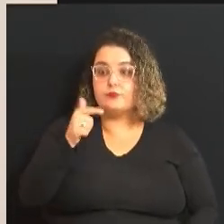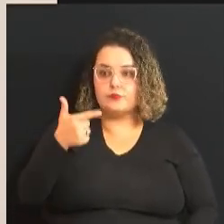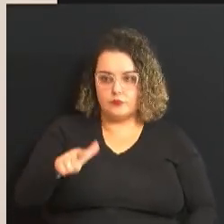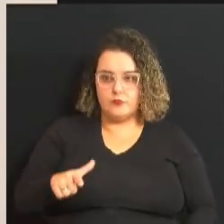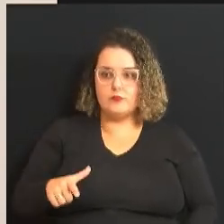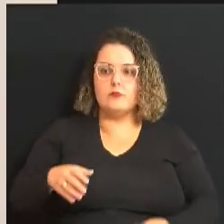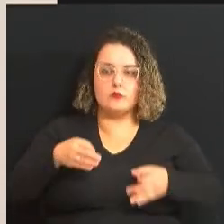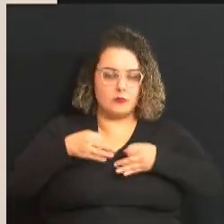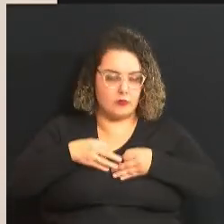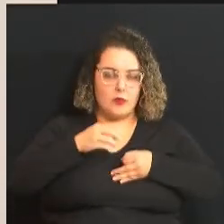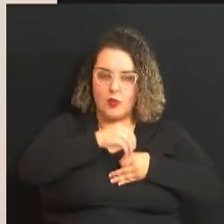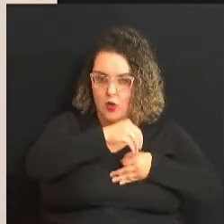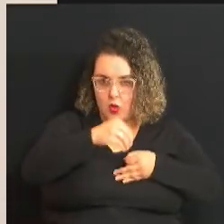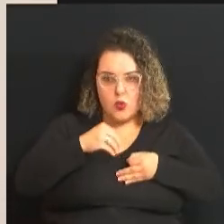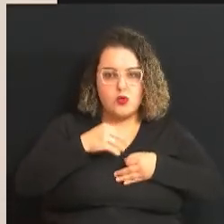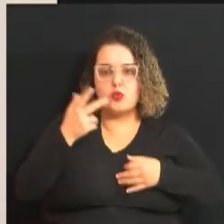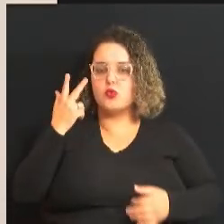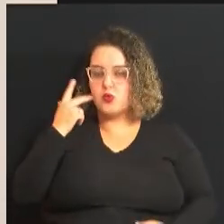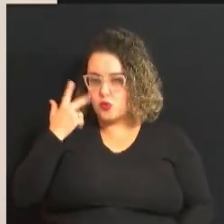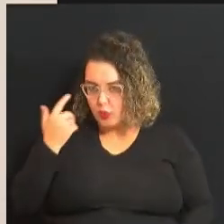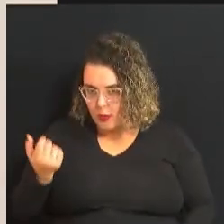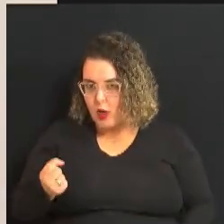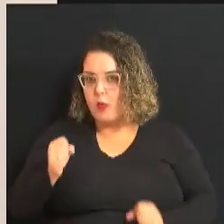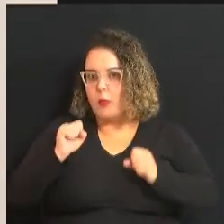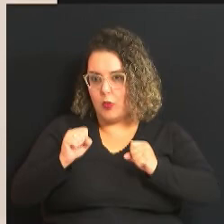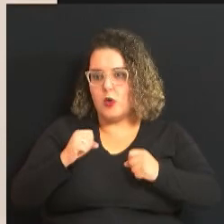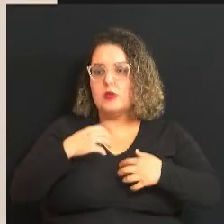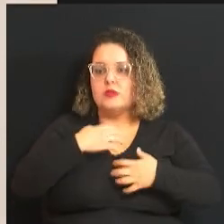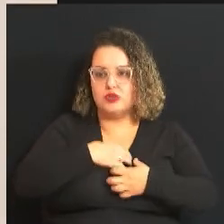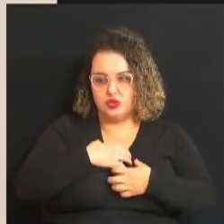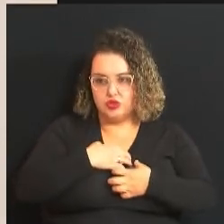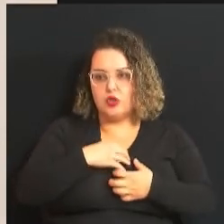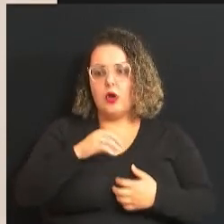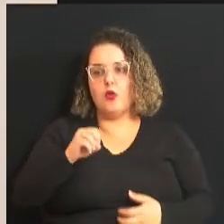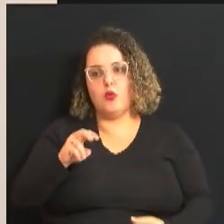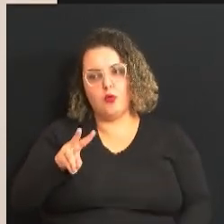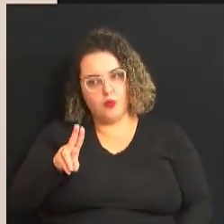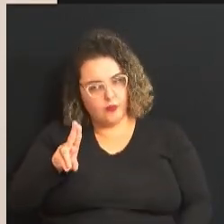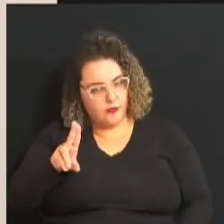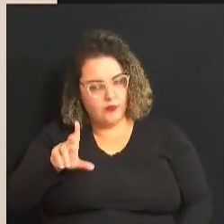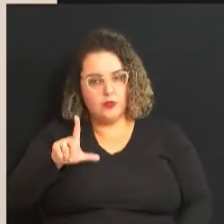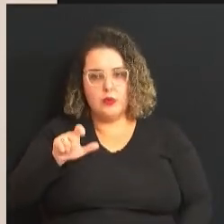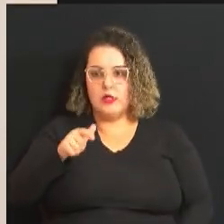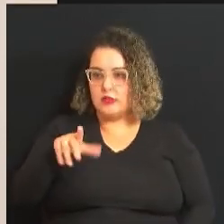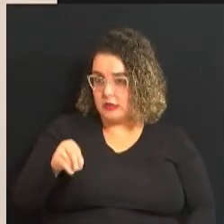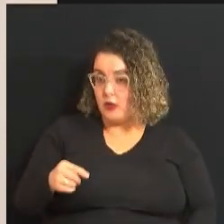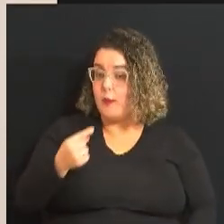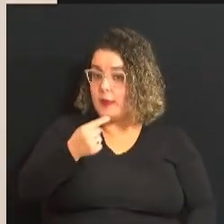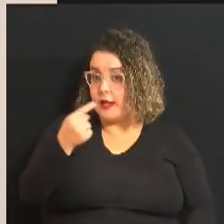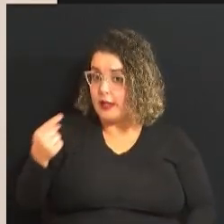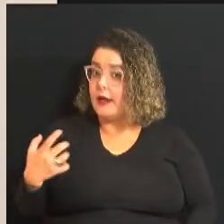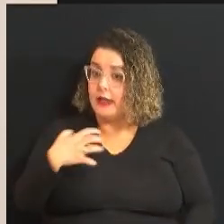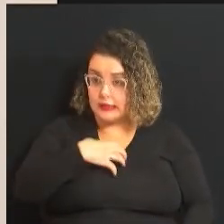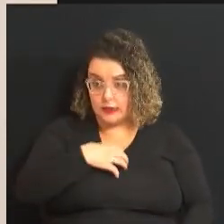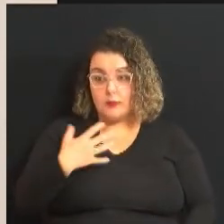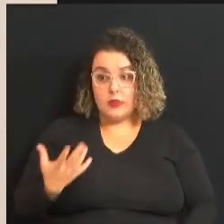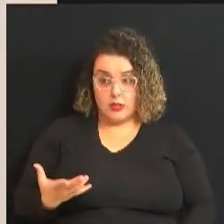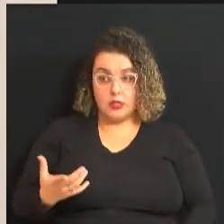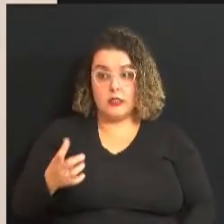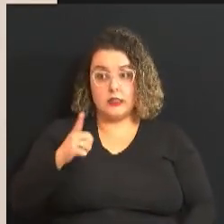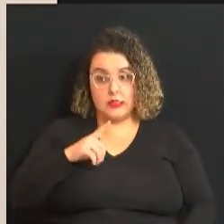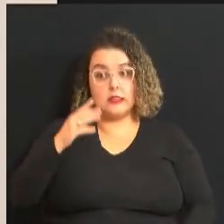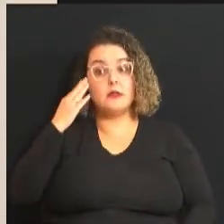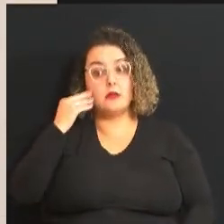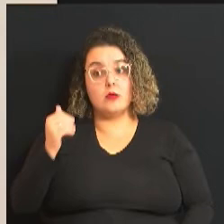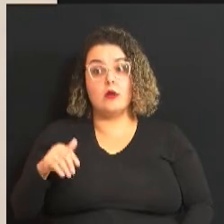ovulando. Então, ela pode sentir a secreção de ovulação, tudo normal. Então, assim, para cada método, a gente tem que saber